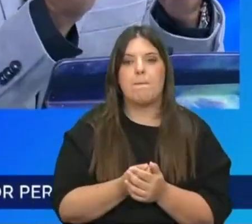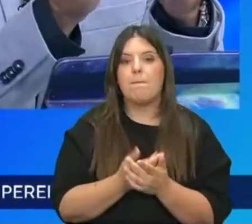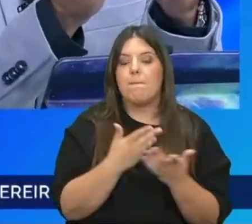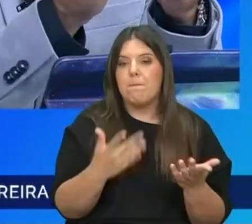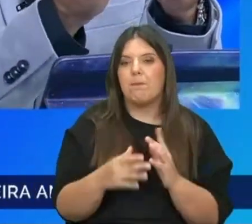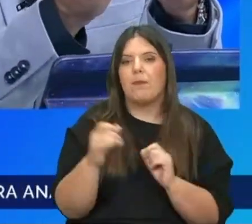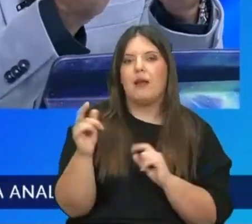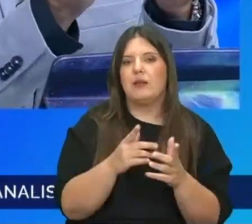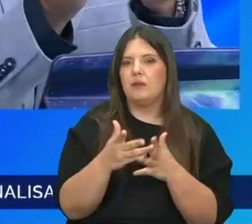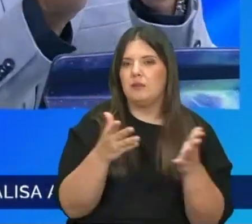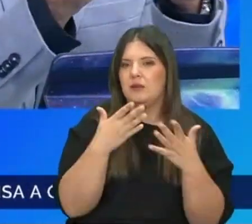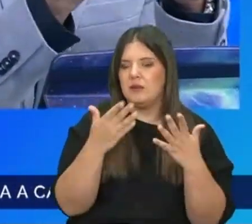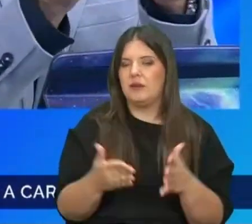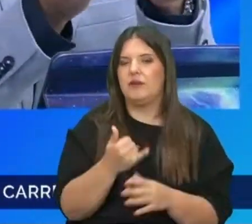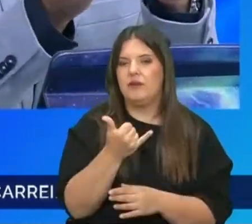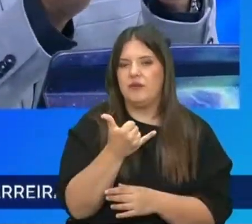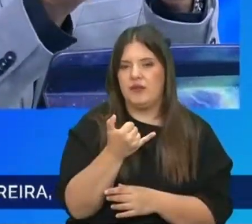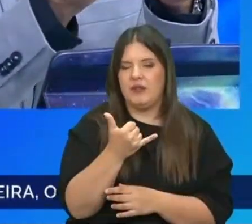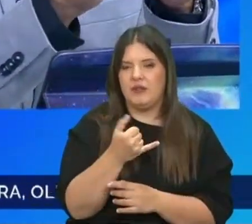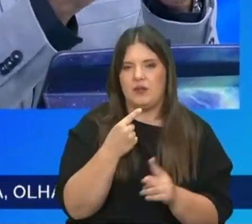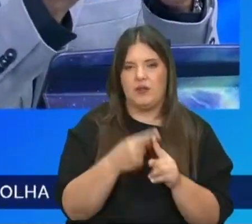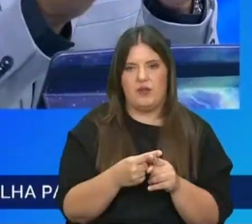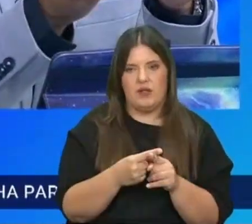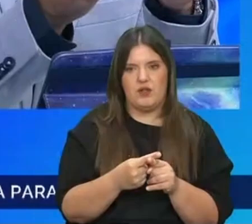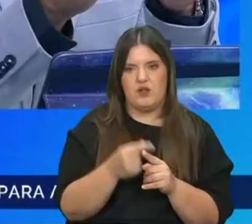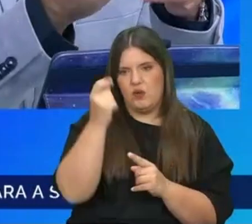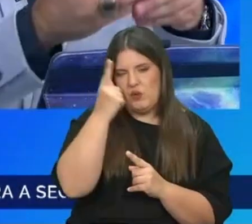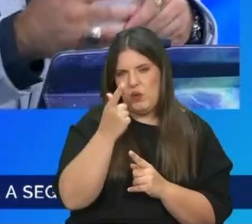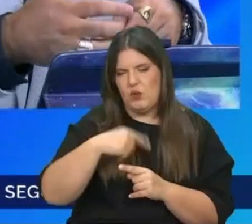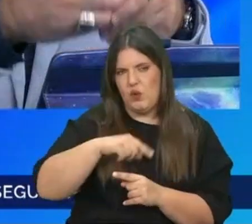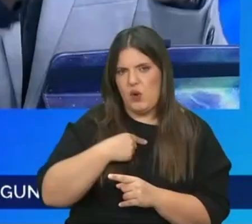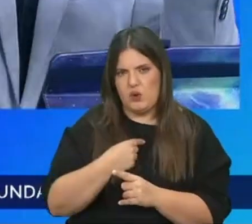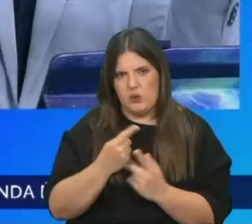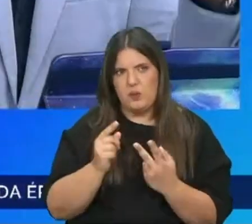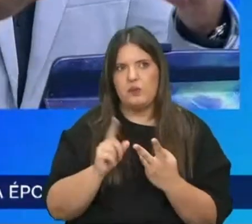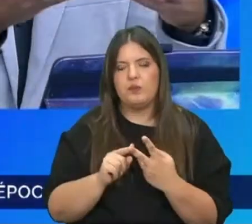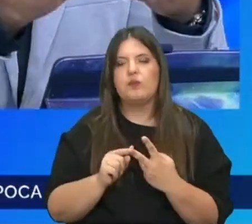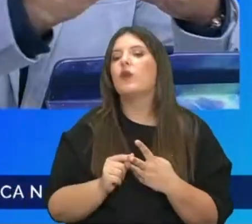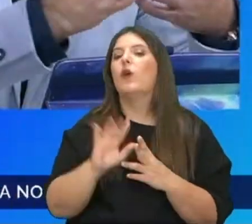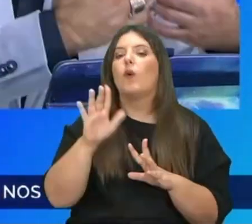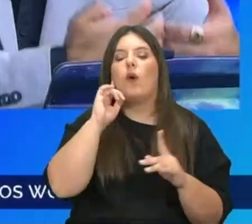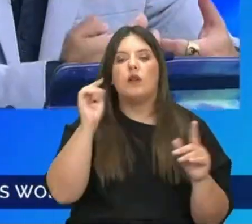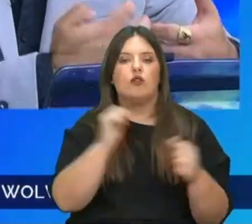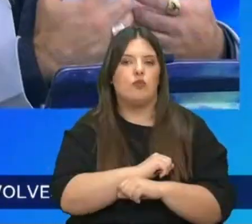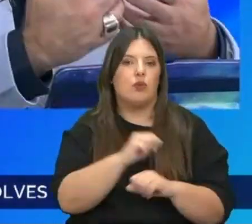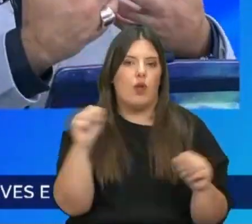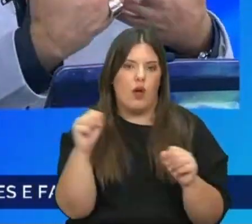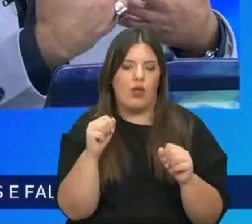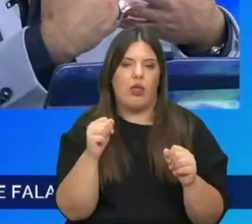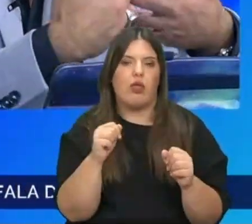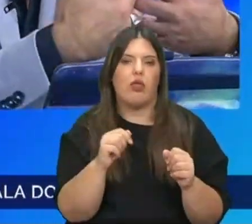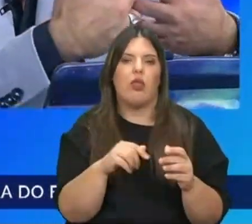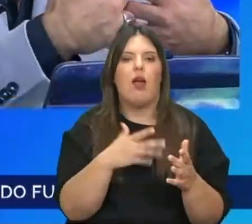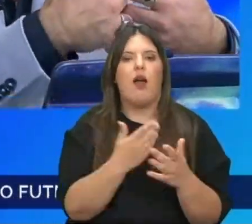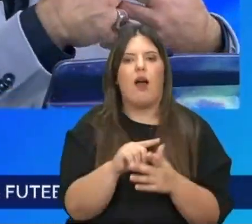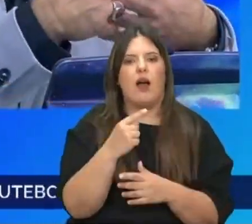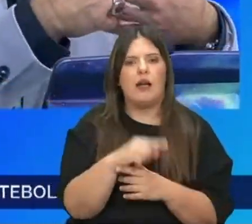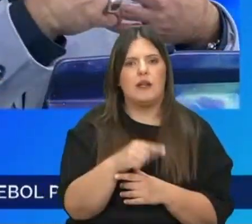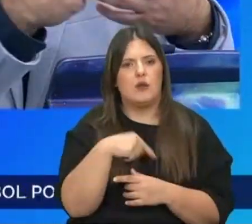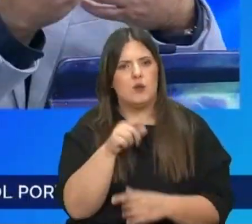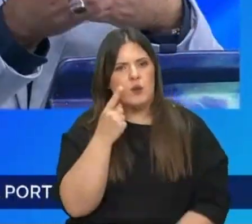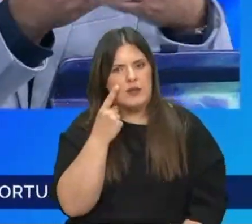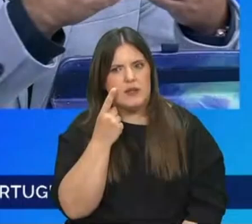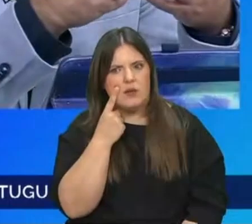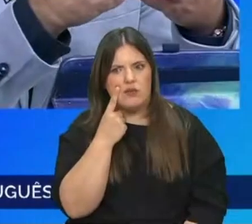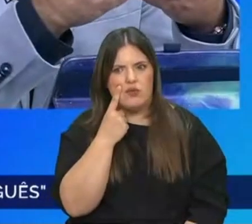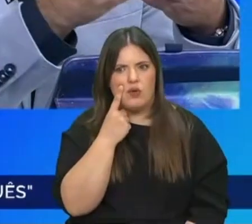estrelas de grande massa, estamos a falar de cerca de 25 vezes a massa do nosso Sol. Quando explode e se torna num buraco negro, há buracos negros que nós conhecemos apenas